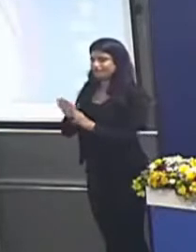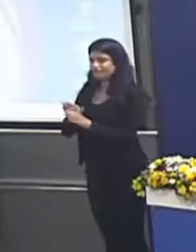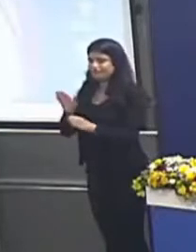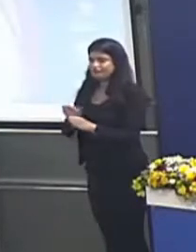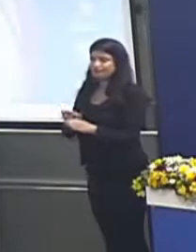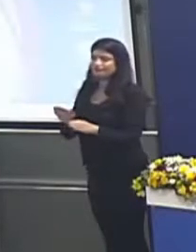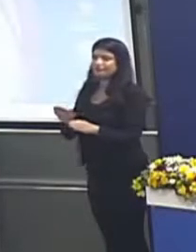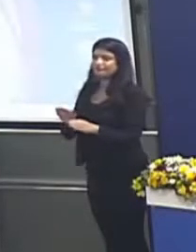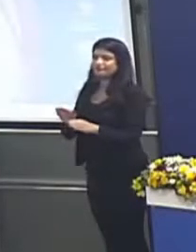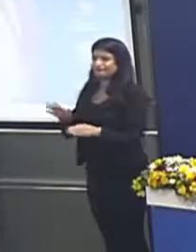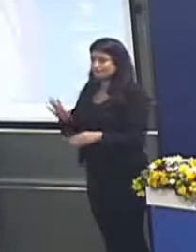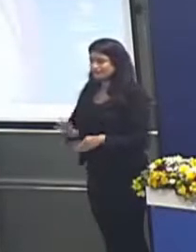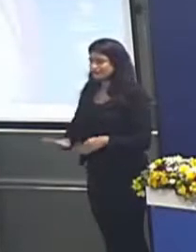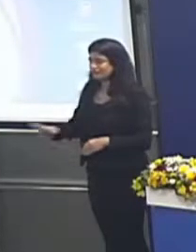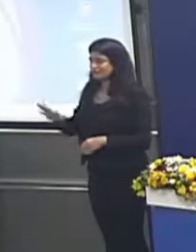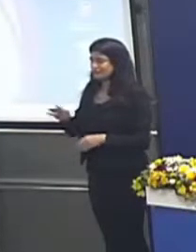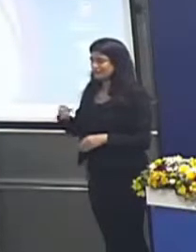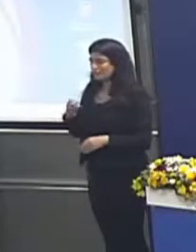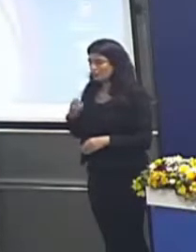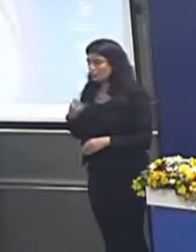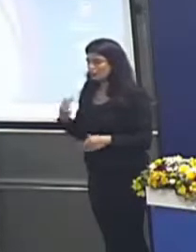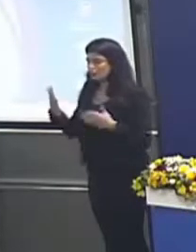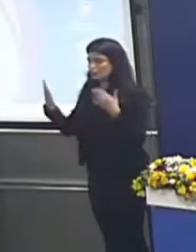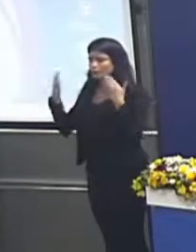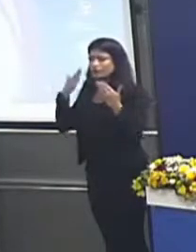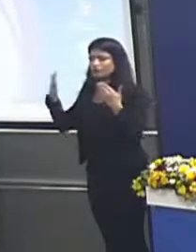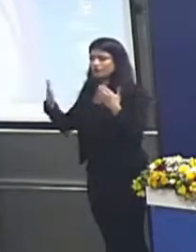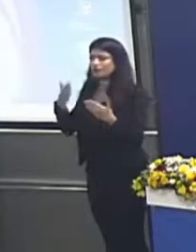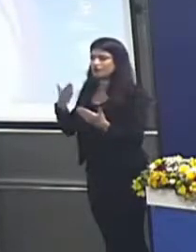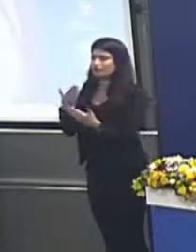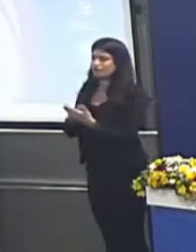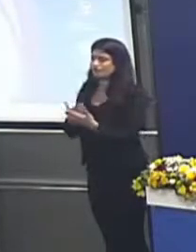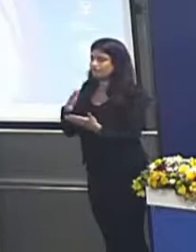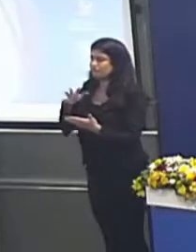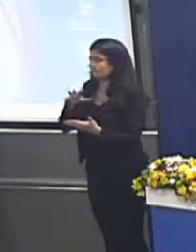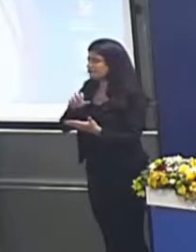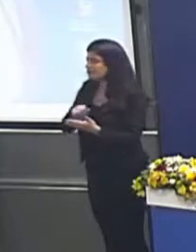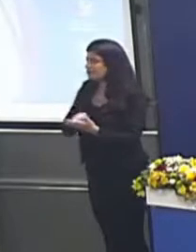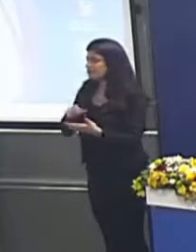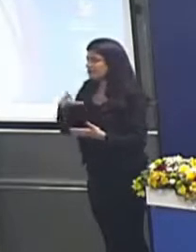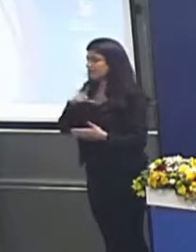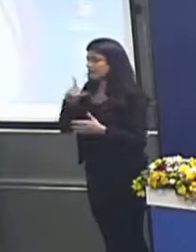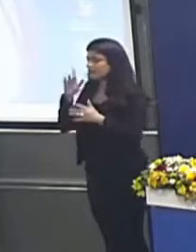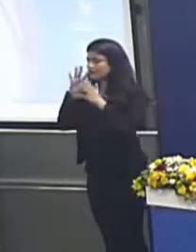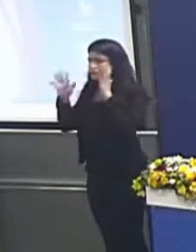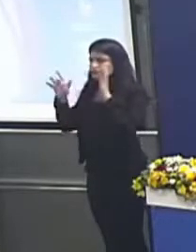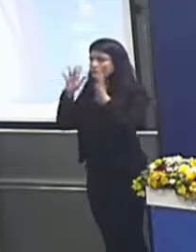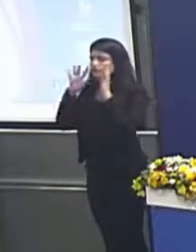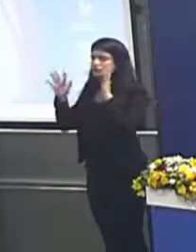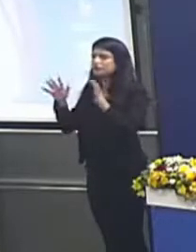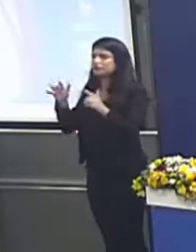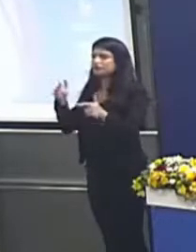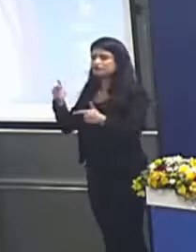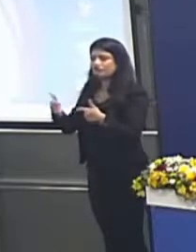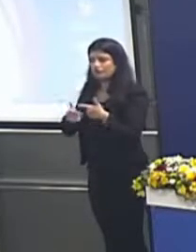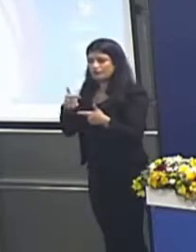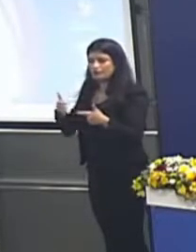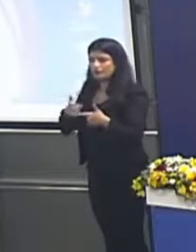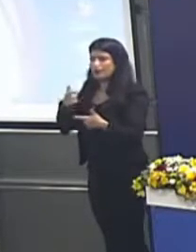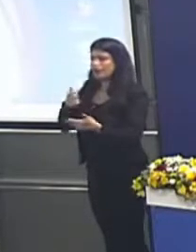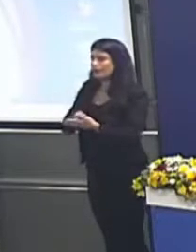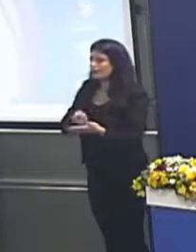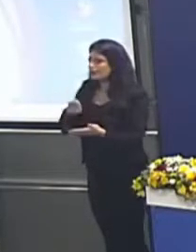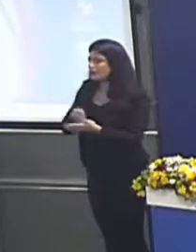maior conselho regional, com o maior número de psicólogas inscritos, e a gente imagina que o trabalho, a